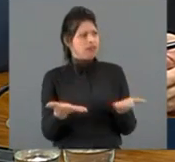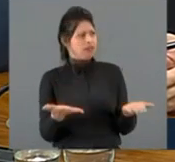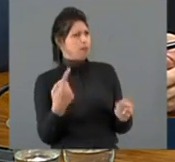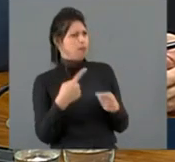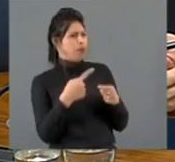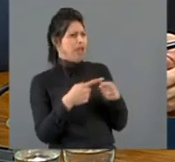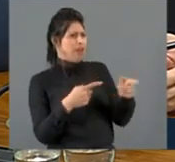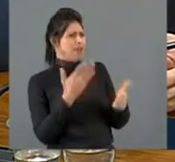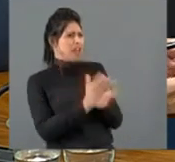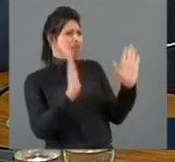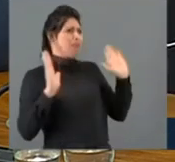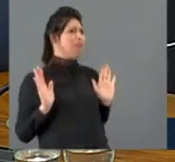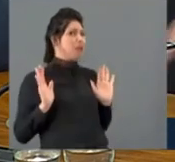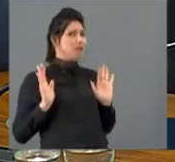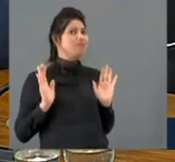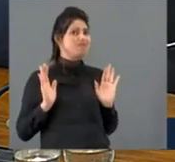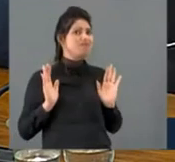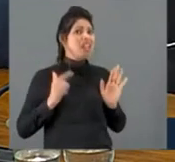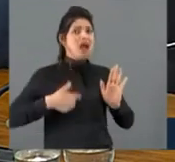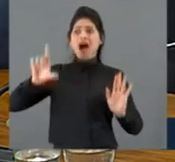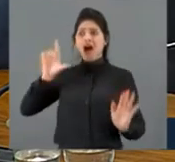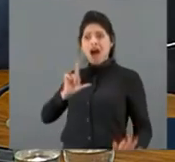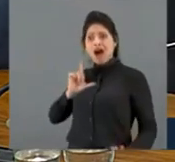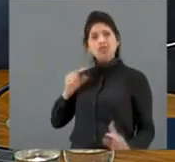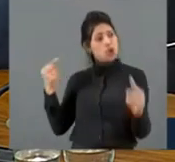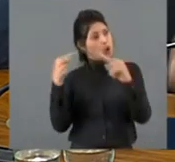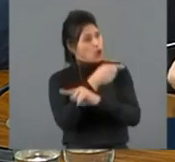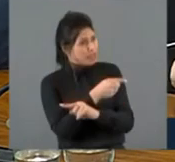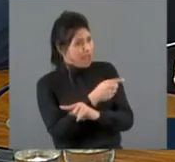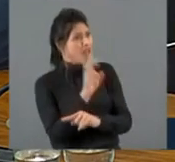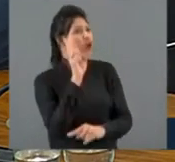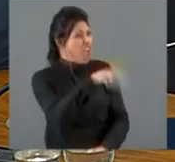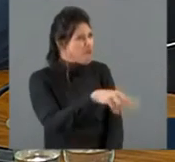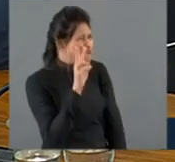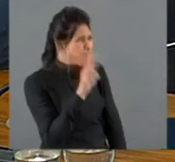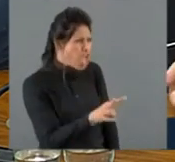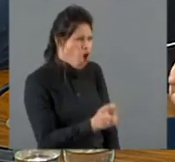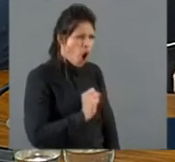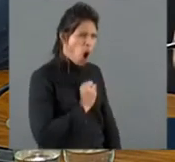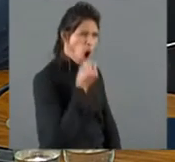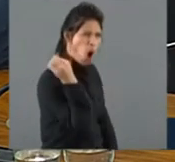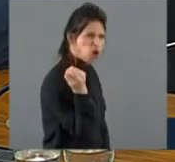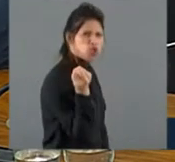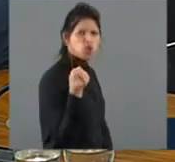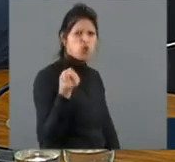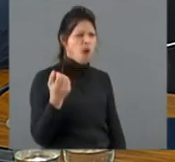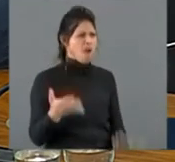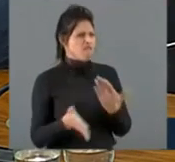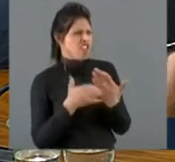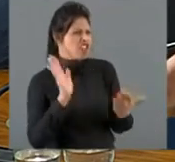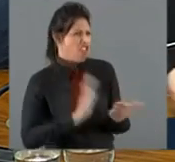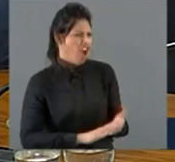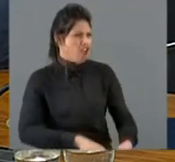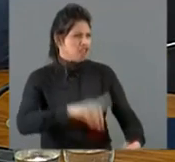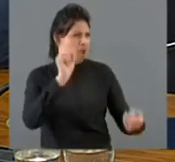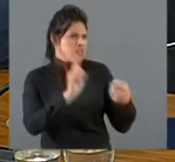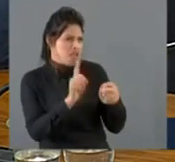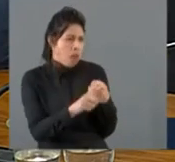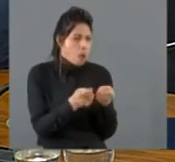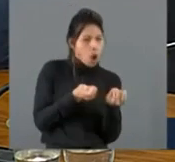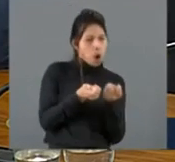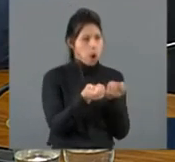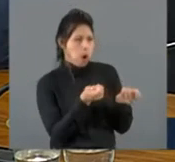derrotado. Muito antes, pelo contrário, o que a gente vê é ódio, é vingança, é tentativa de dominação, é